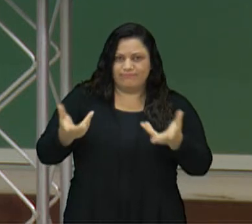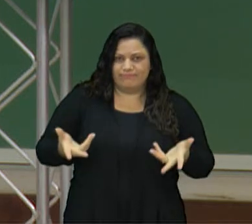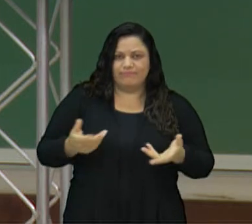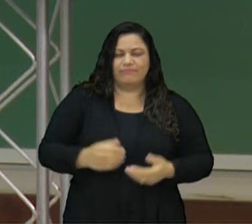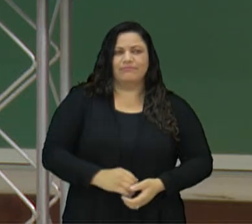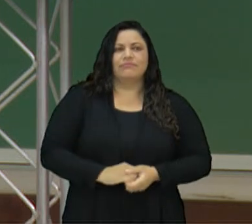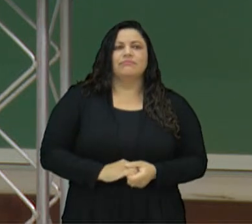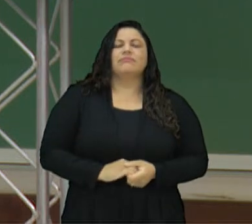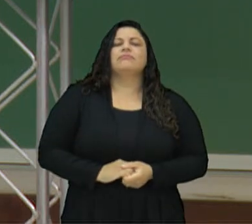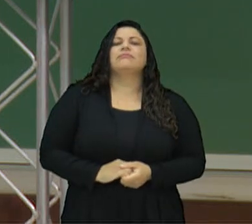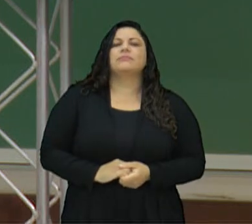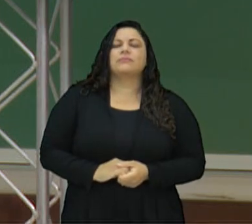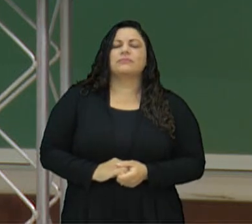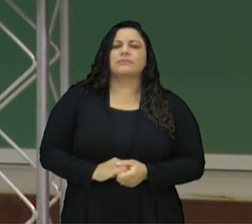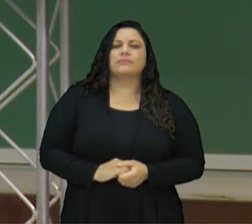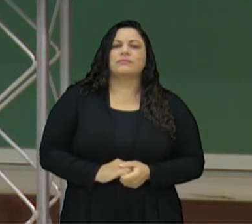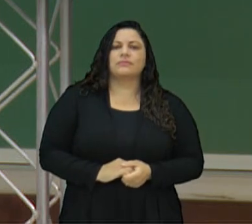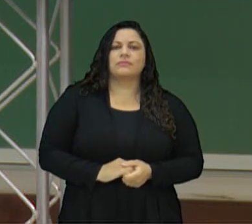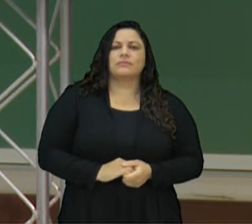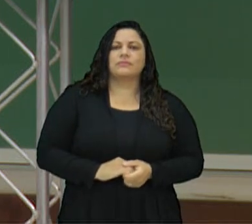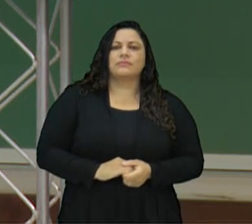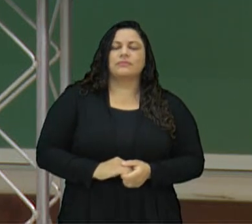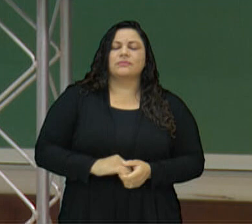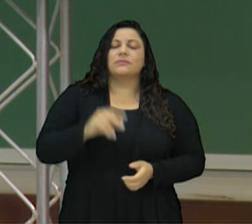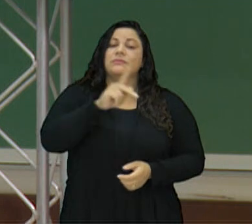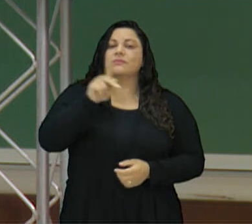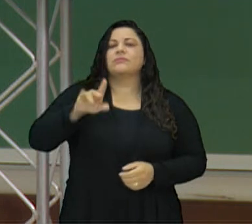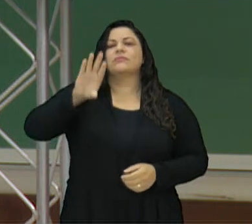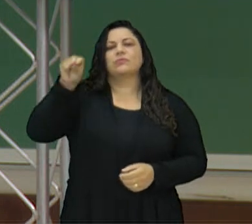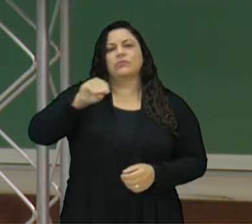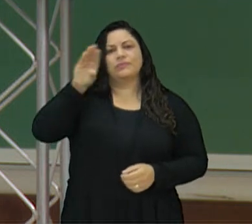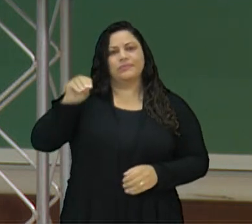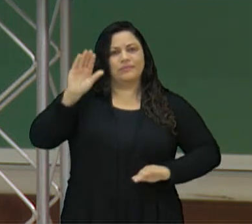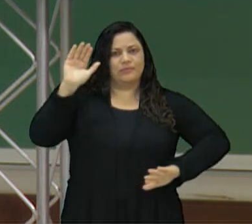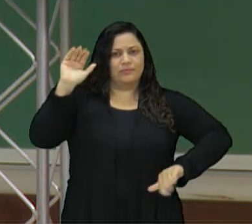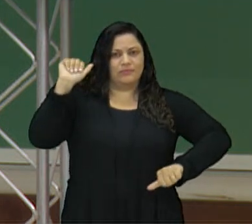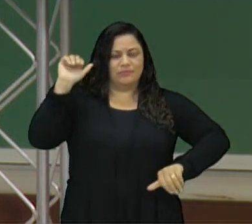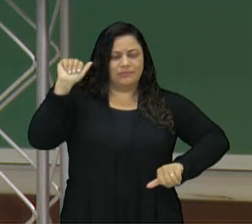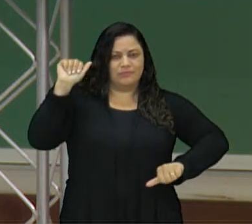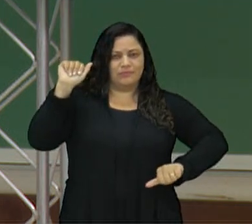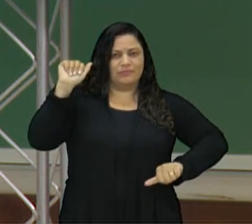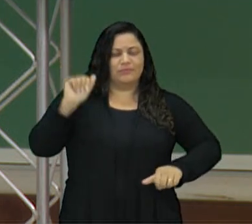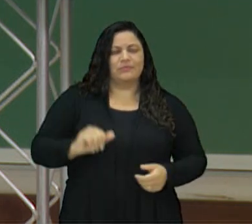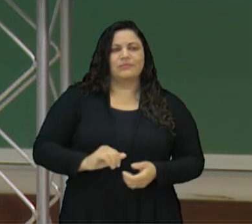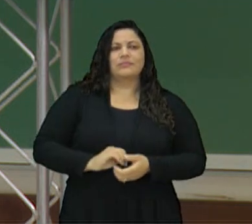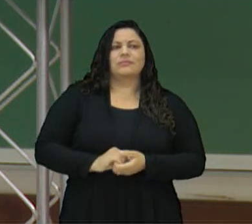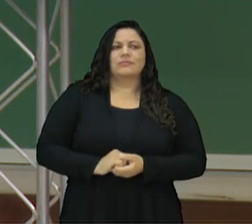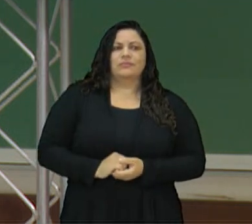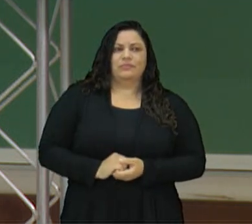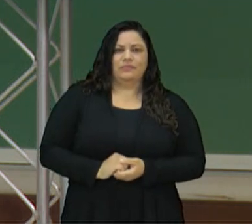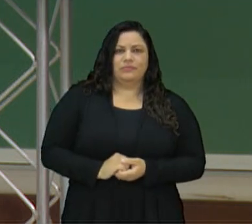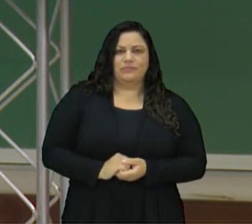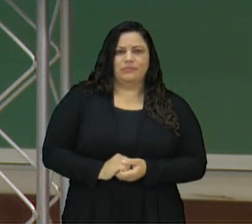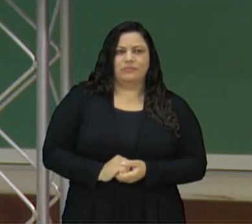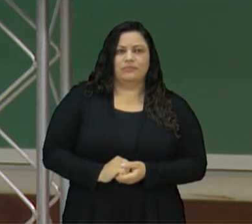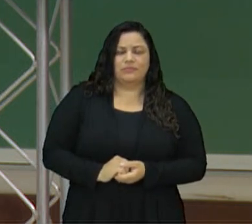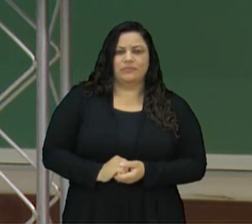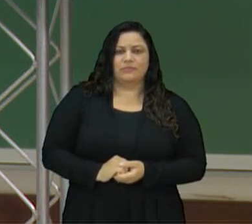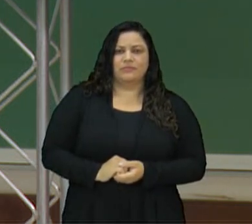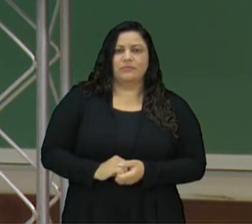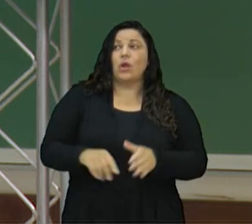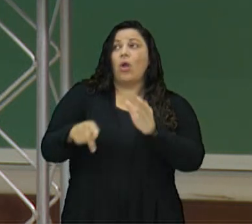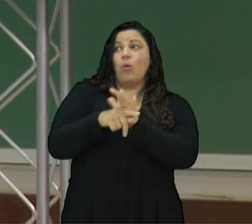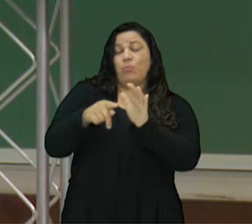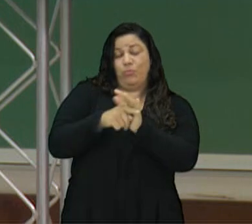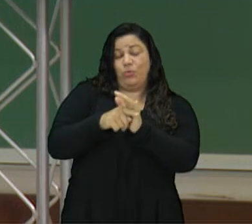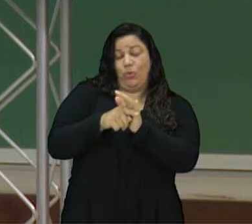temos alguns exemplos, na verdade, dois exemplos de classificados que foram tirados da internet, tá? A